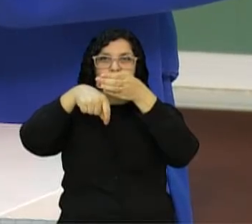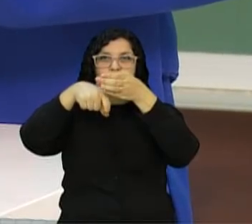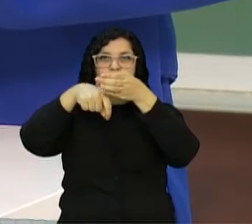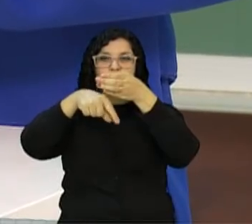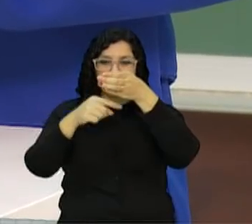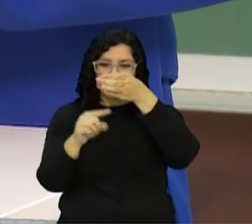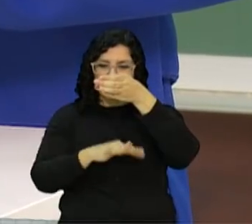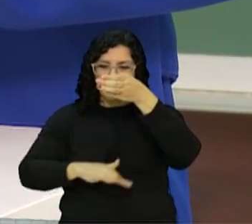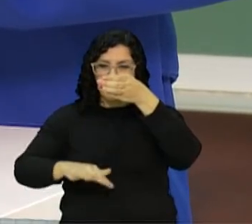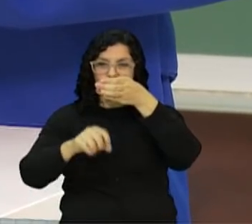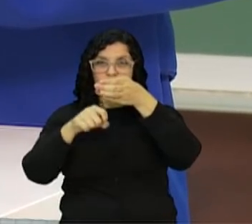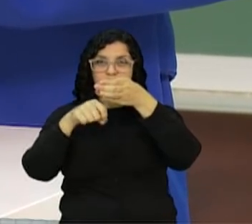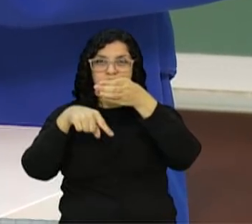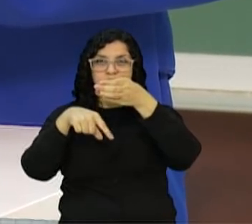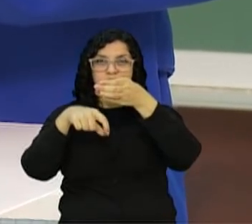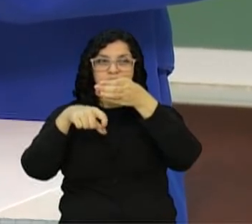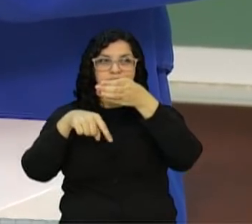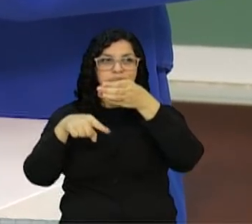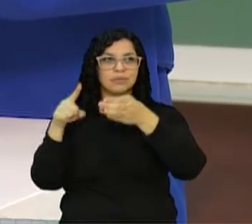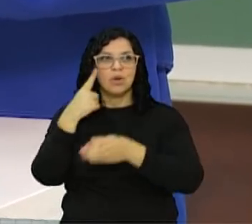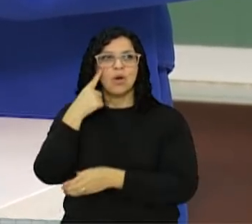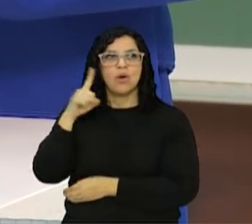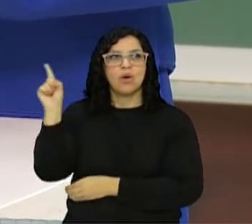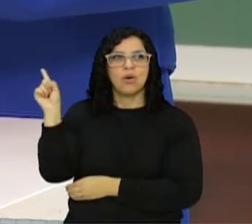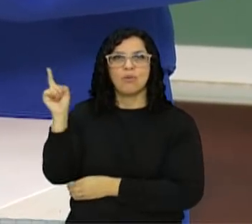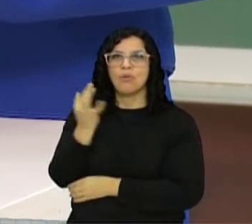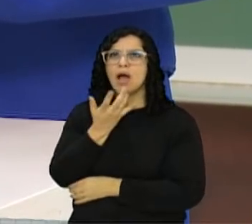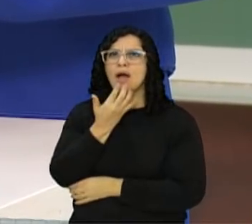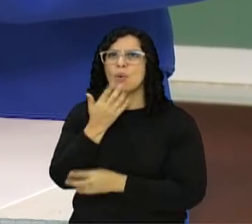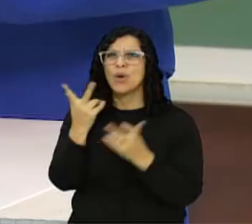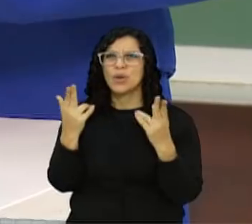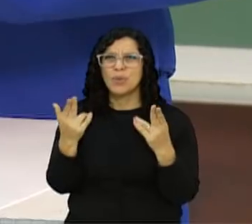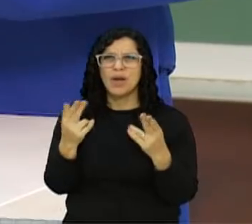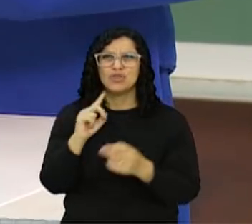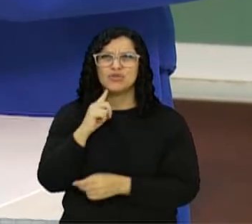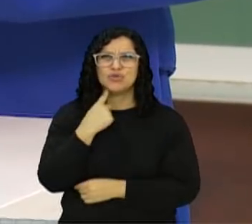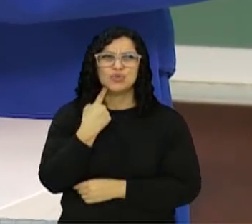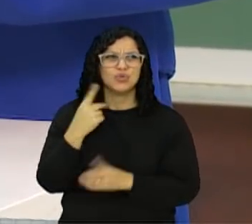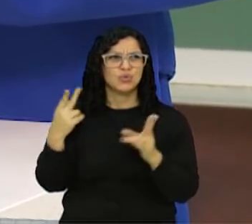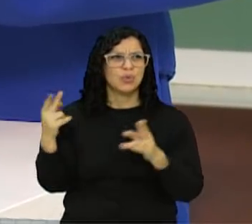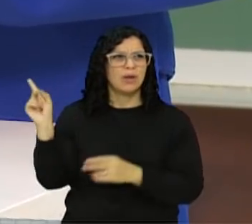B da garrafa. Será que a coloração vai ser a mesma?